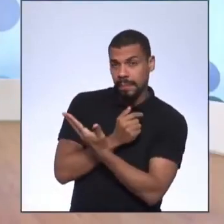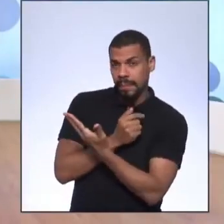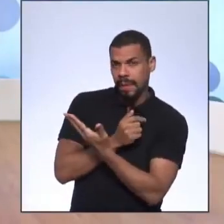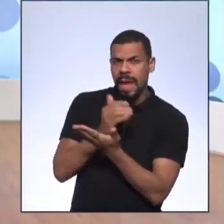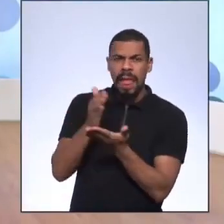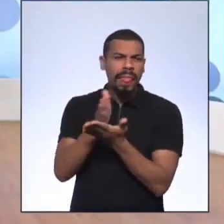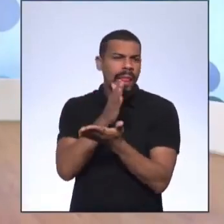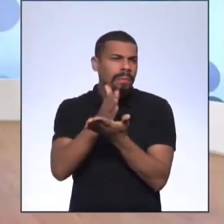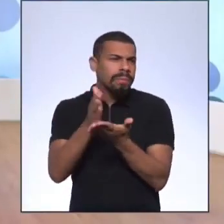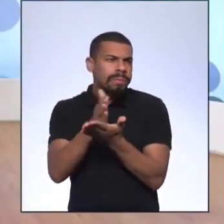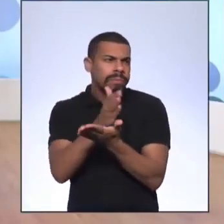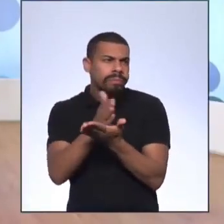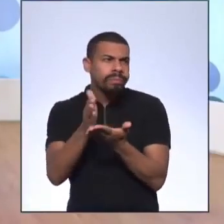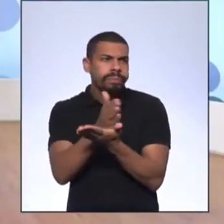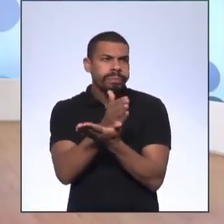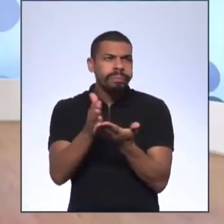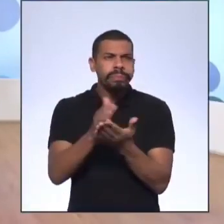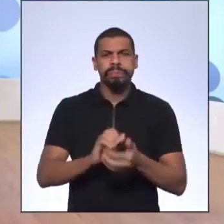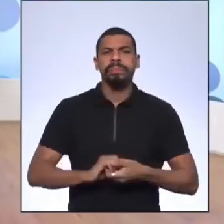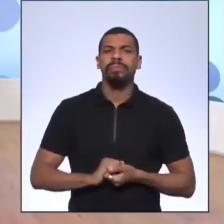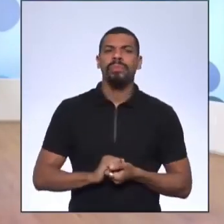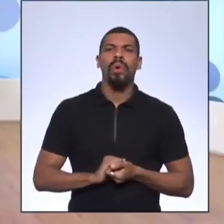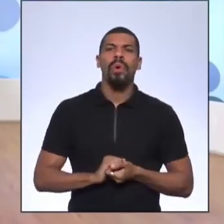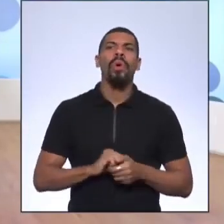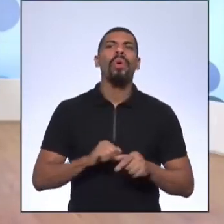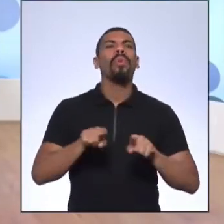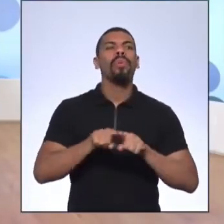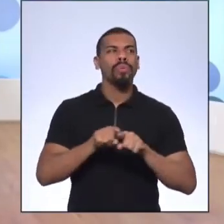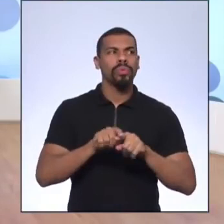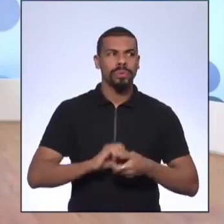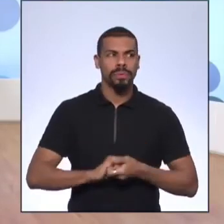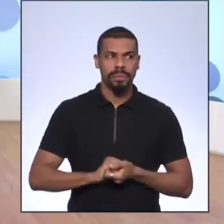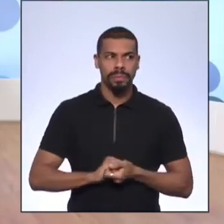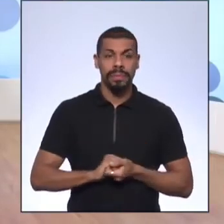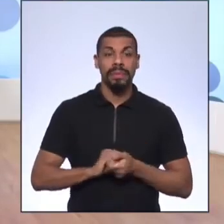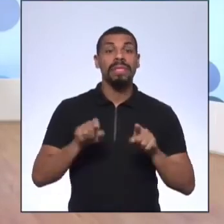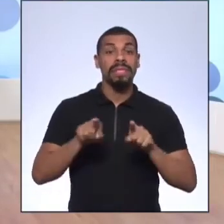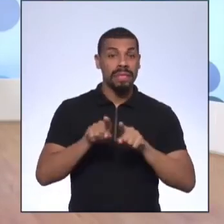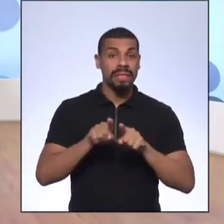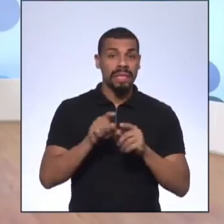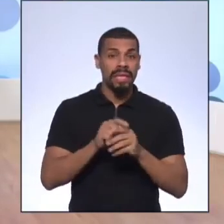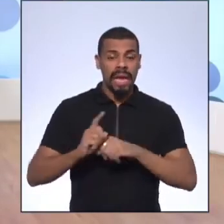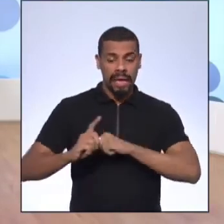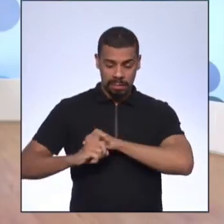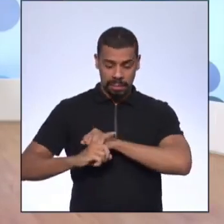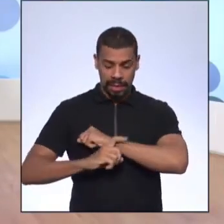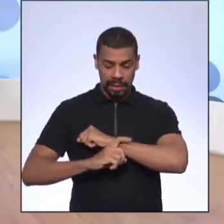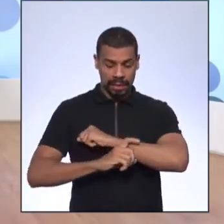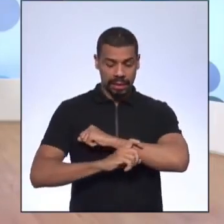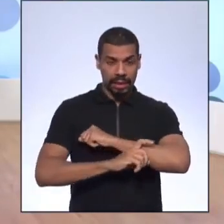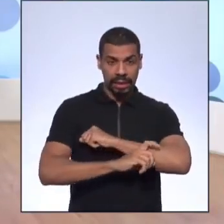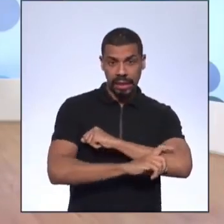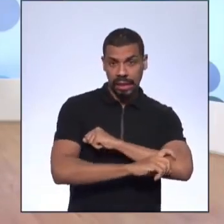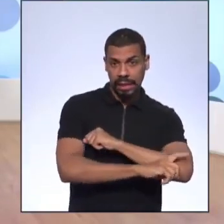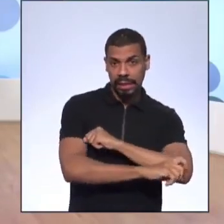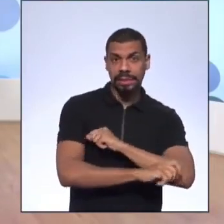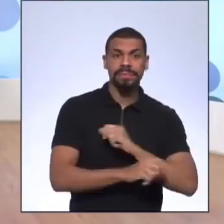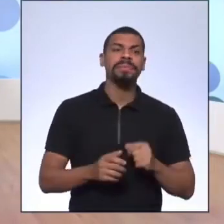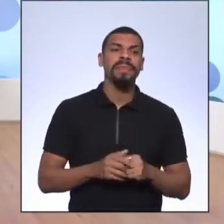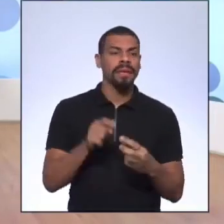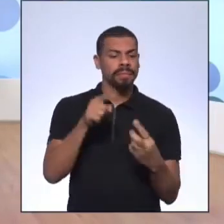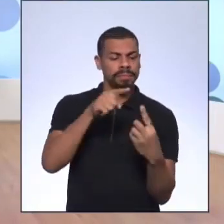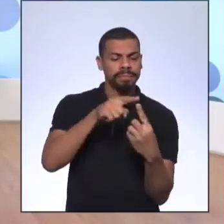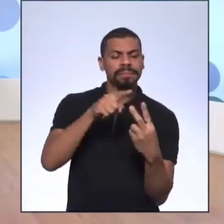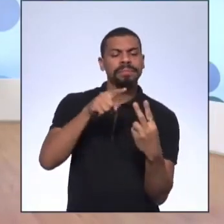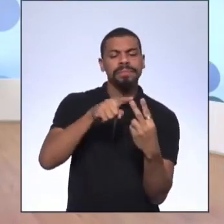esses novos grupos aí, a gente tem dividido em bactérias, então são 3 domínios, certo? Então, aqui a gente